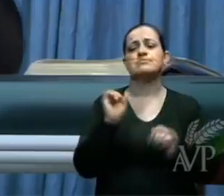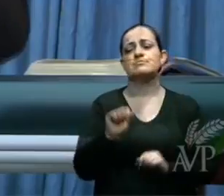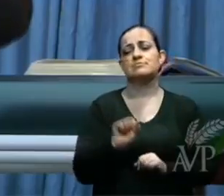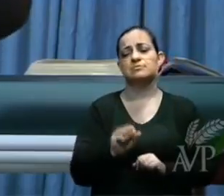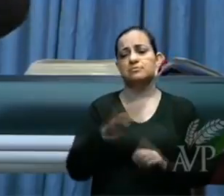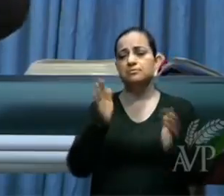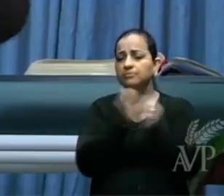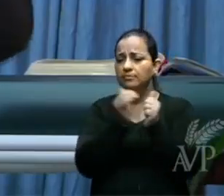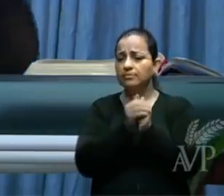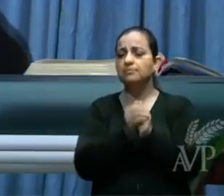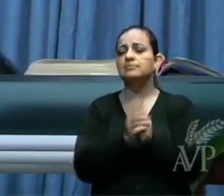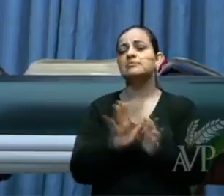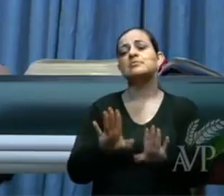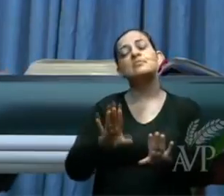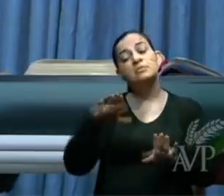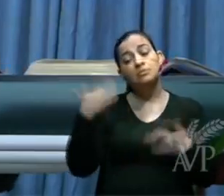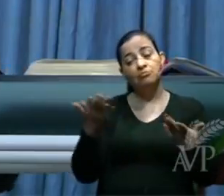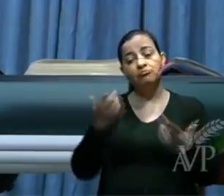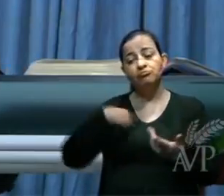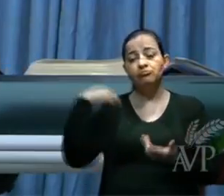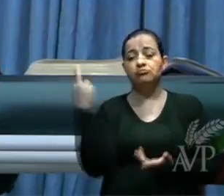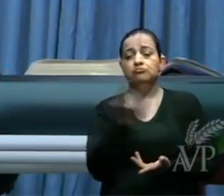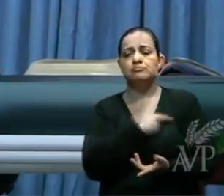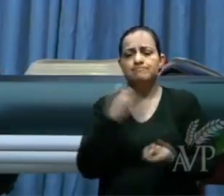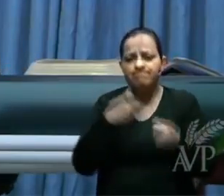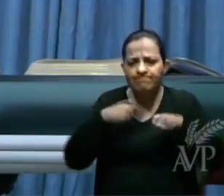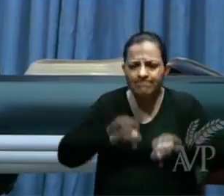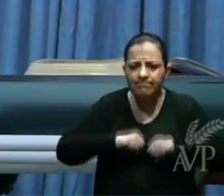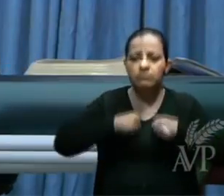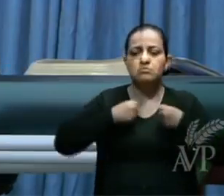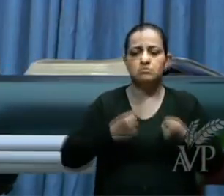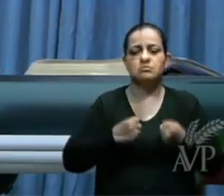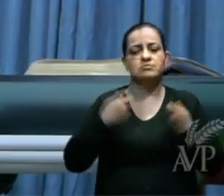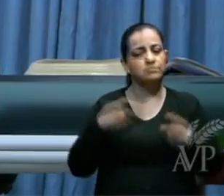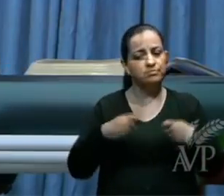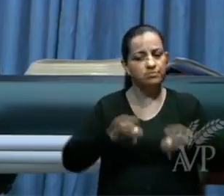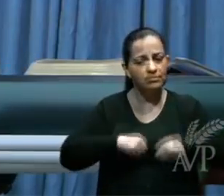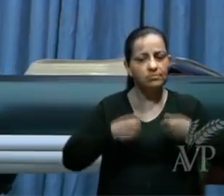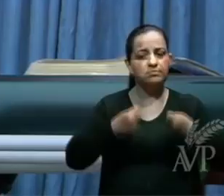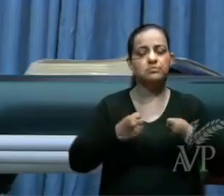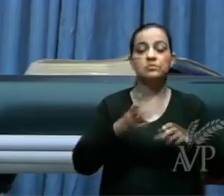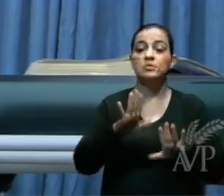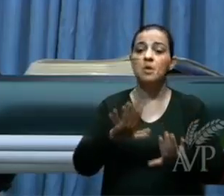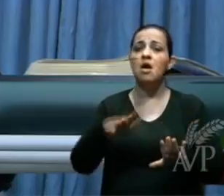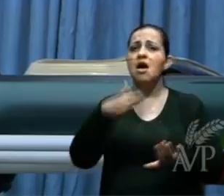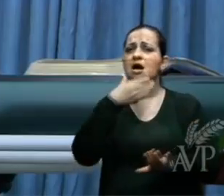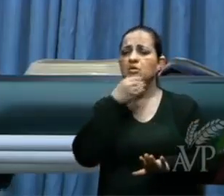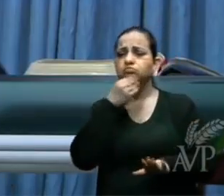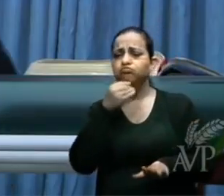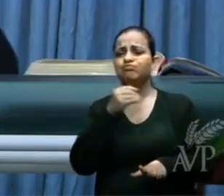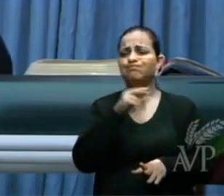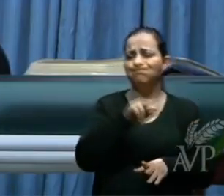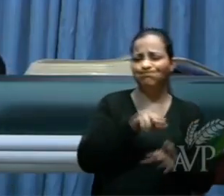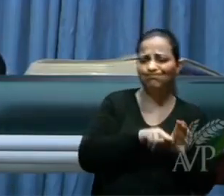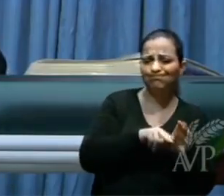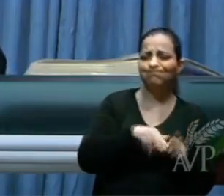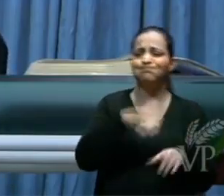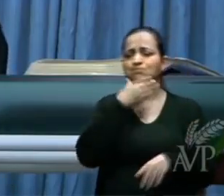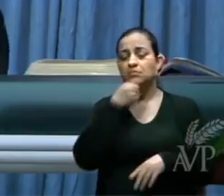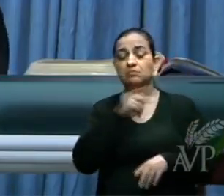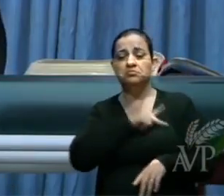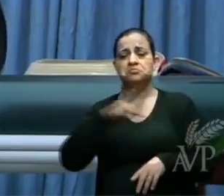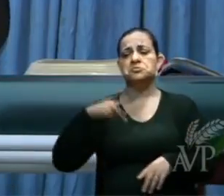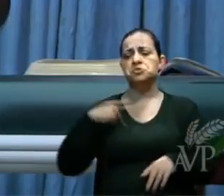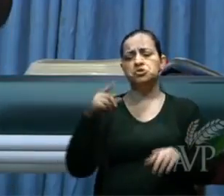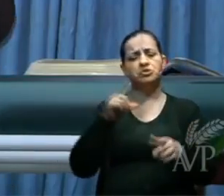amém e nós devemos esforçar a irmãos há pastores da igreja que tem